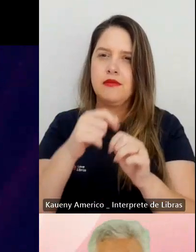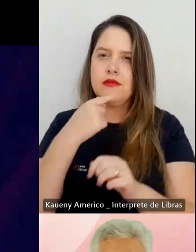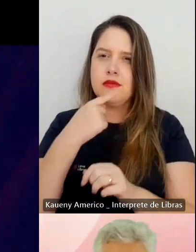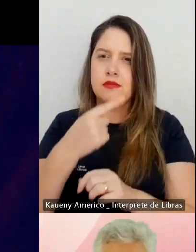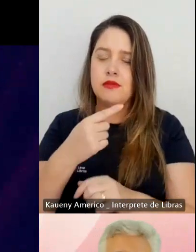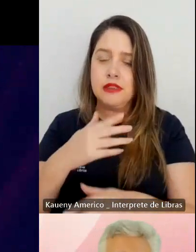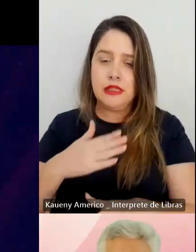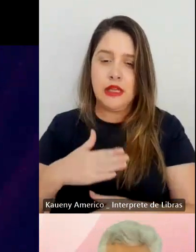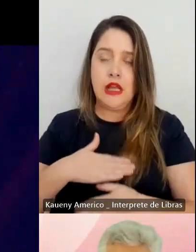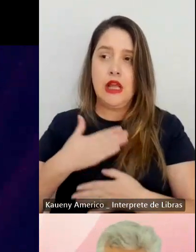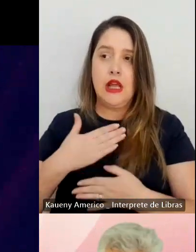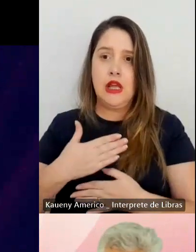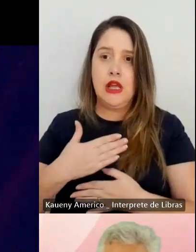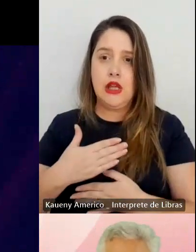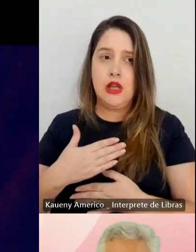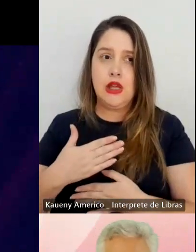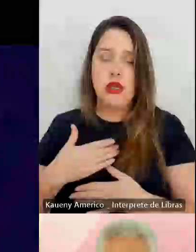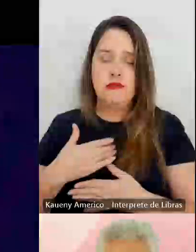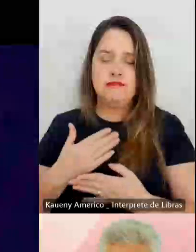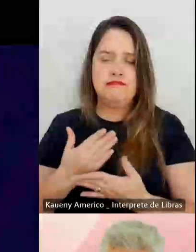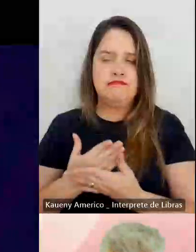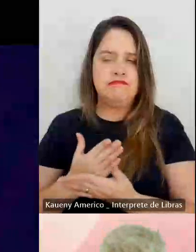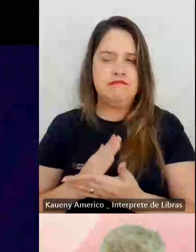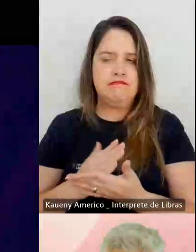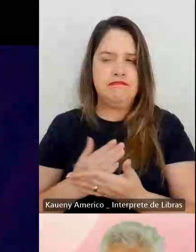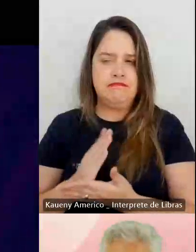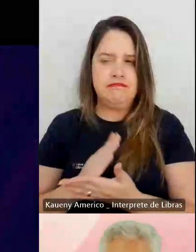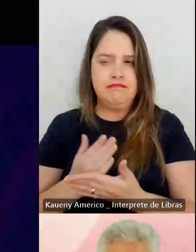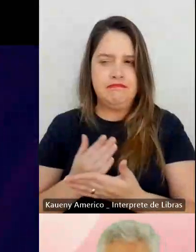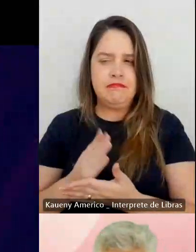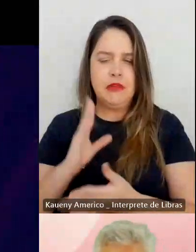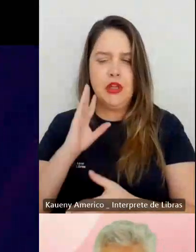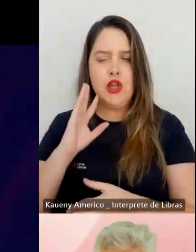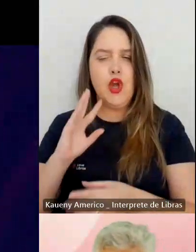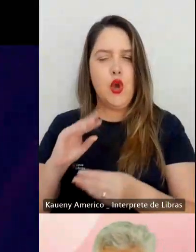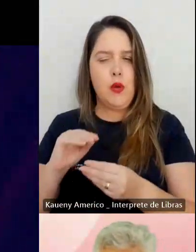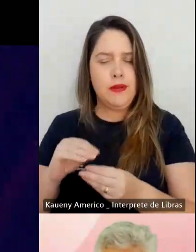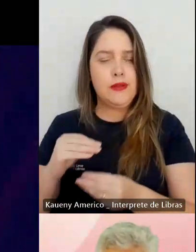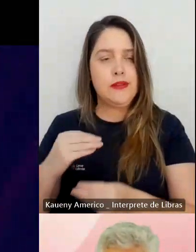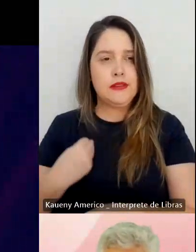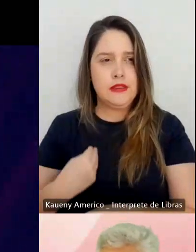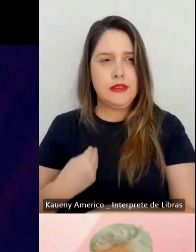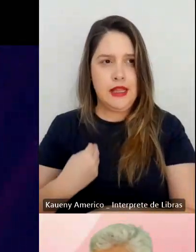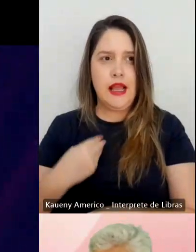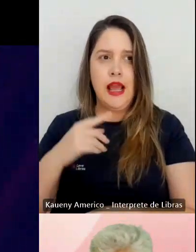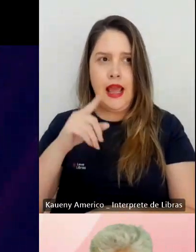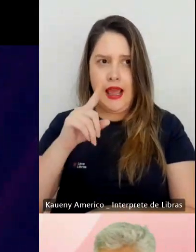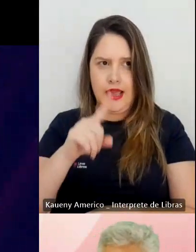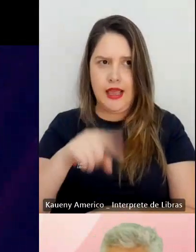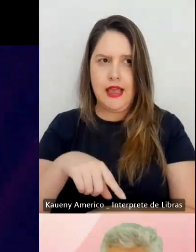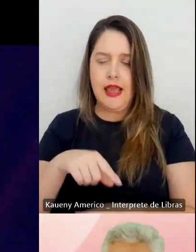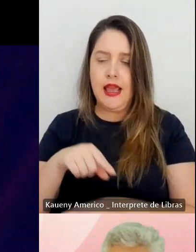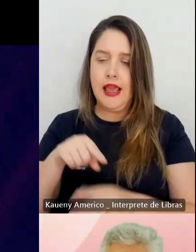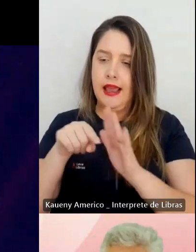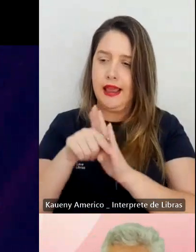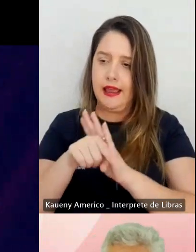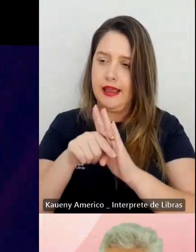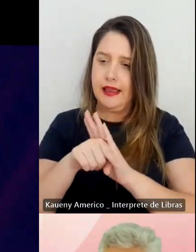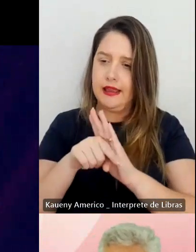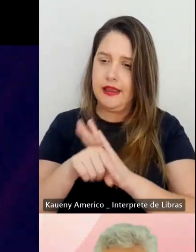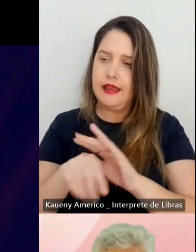realmente está desconfortada, que a compressão existe, que é realmente um exame que pode trazer